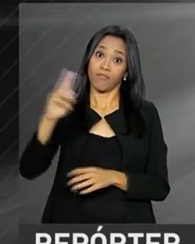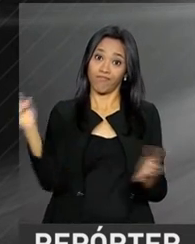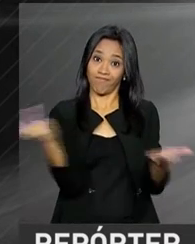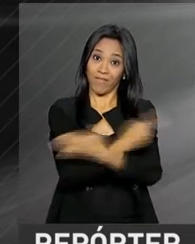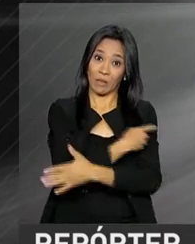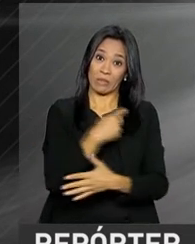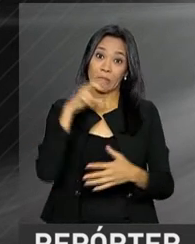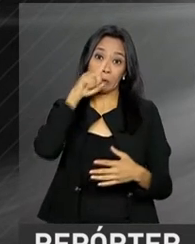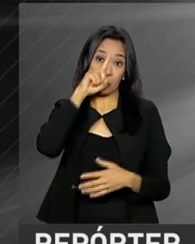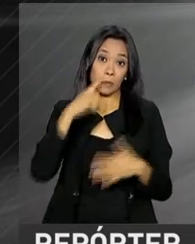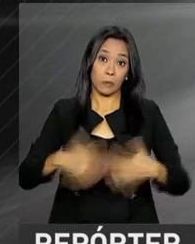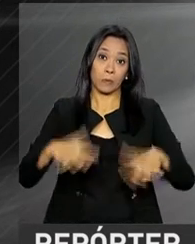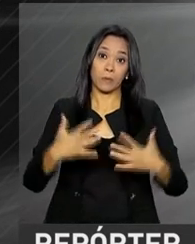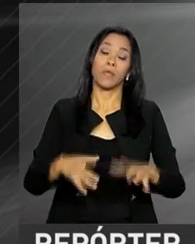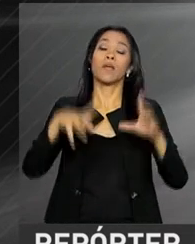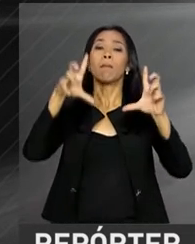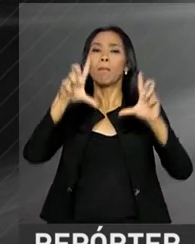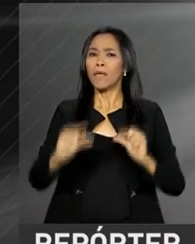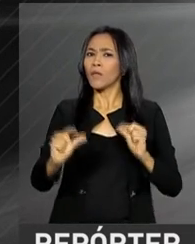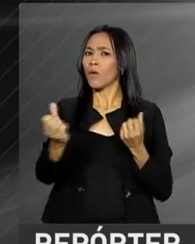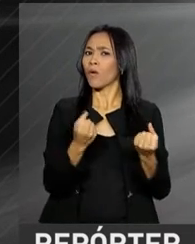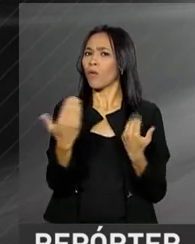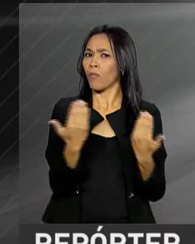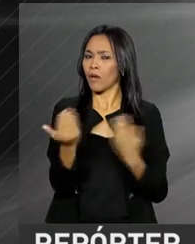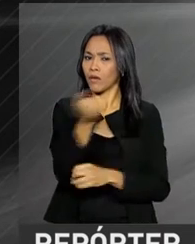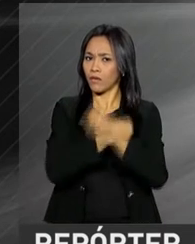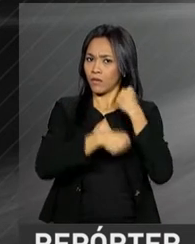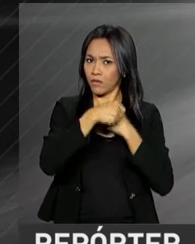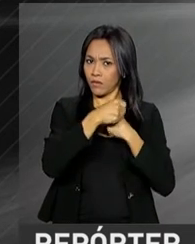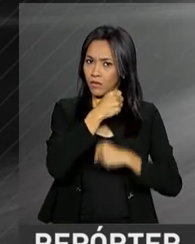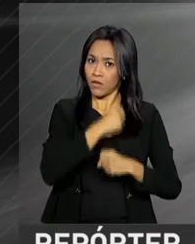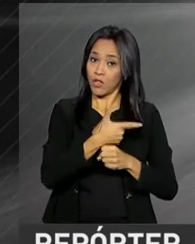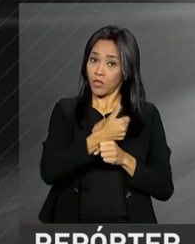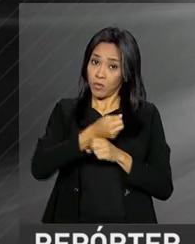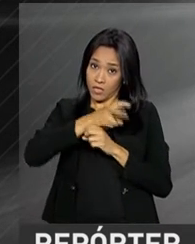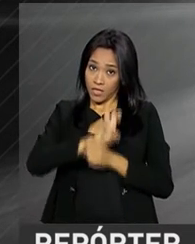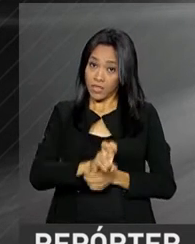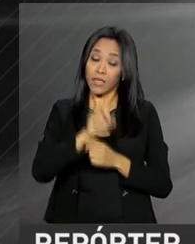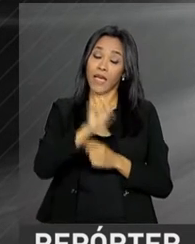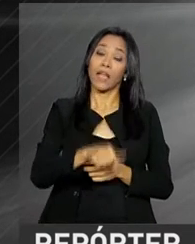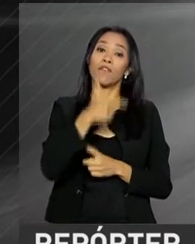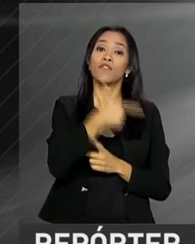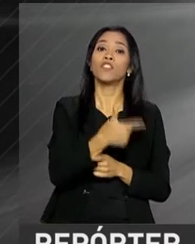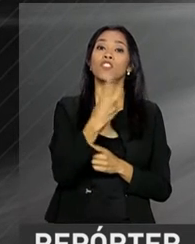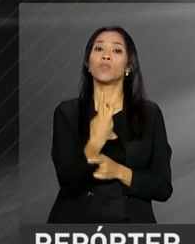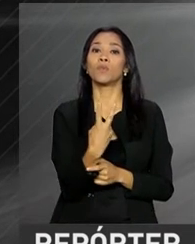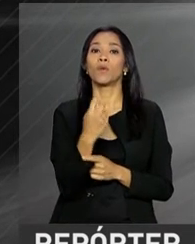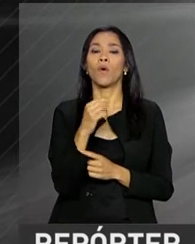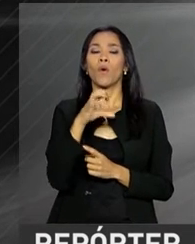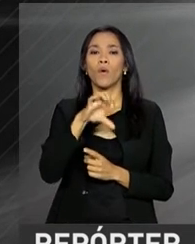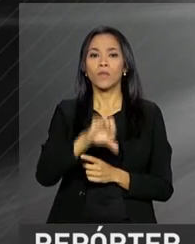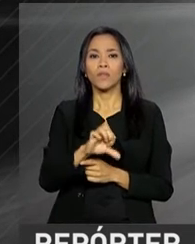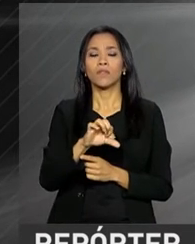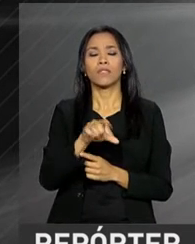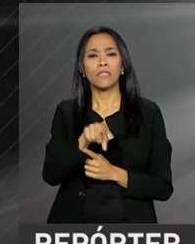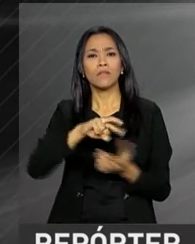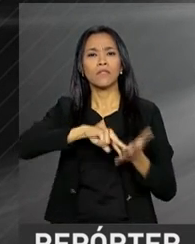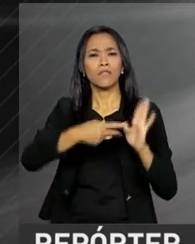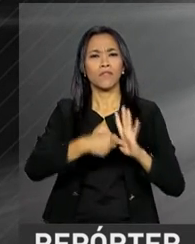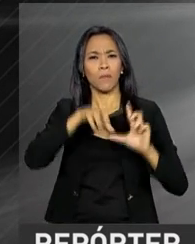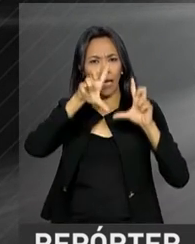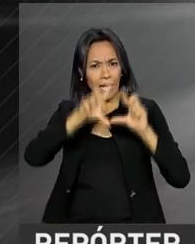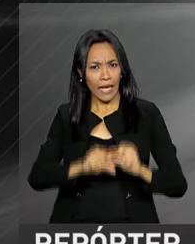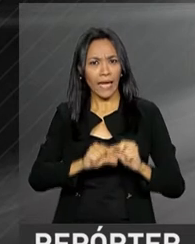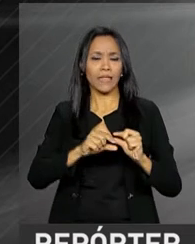federais índice menor que em 2015 quando esse número era de 21 1854 isso representa uma queda